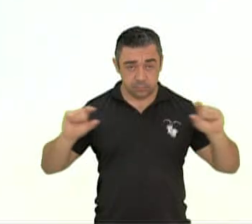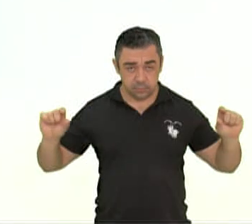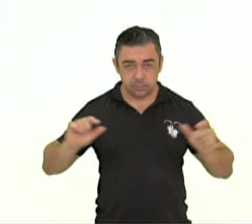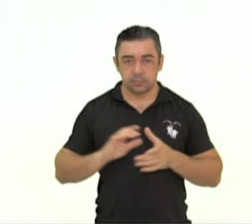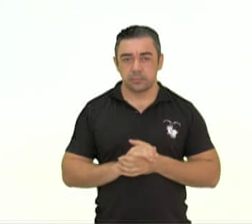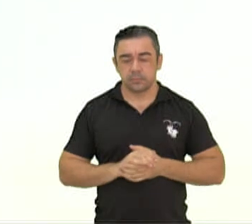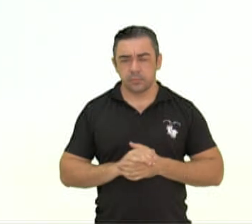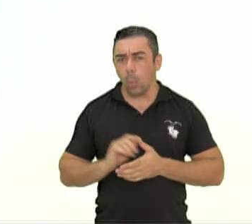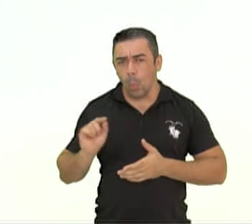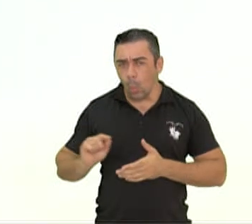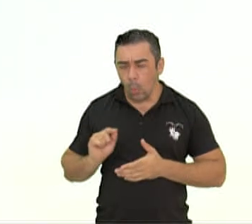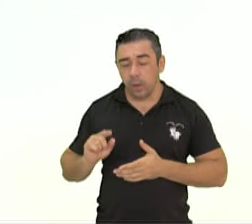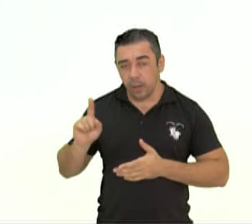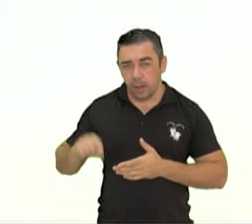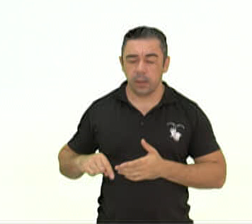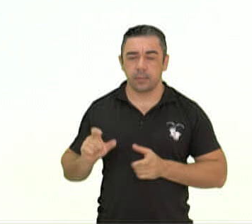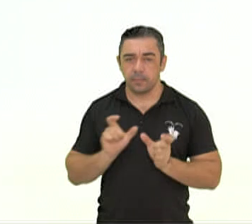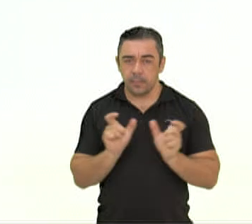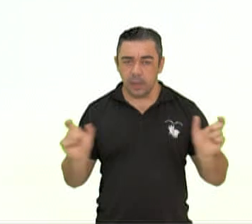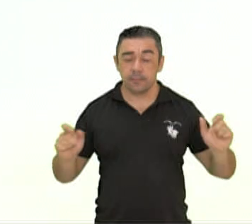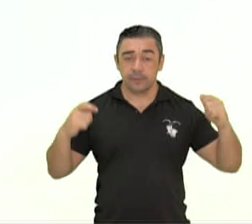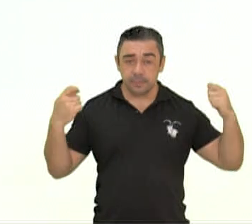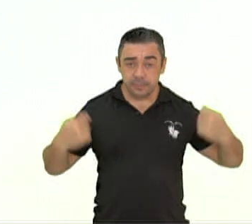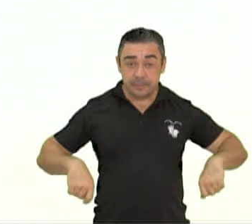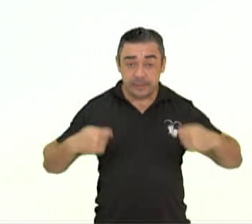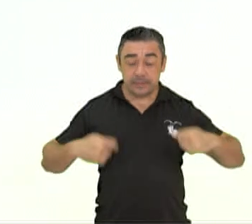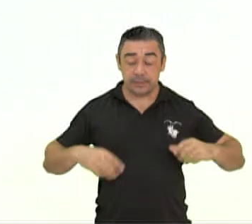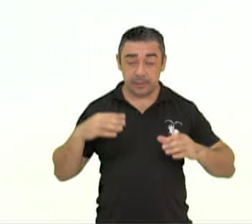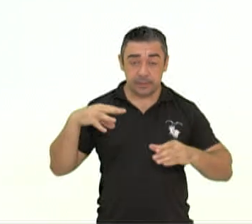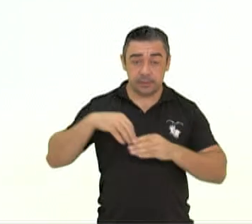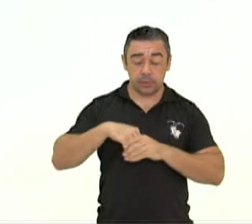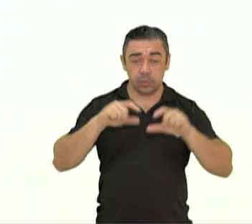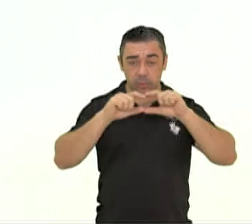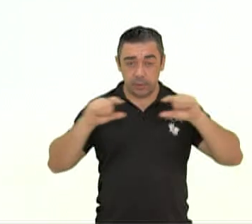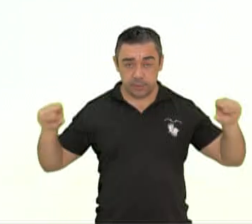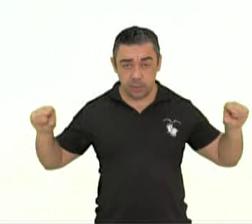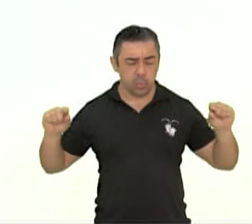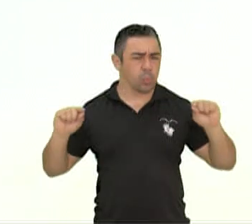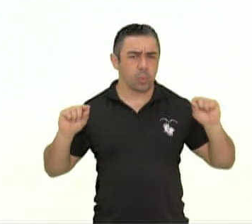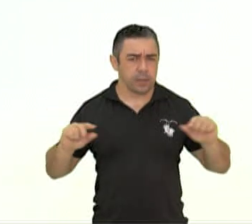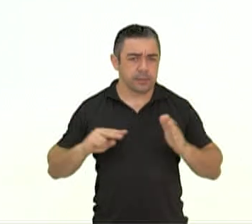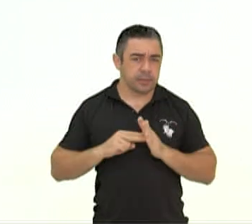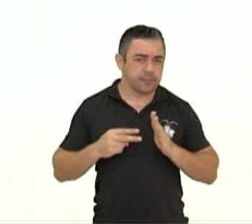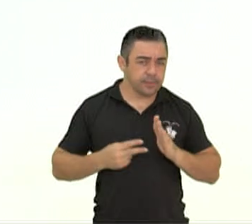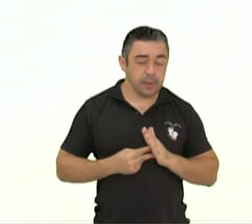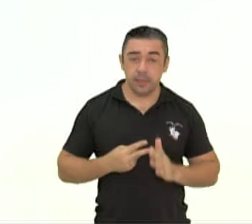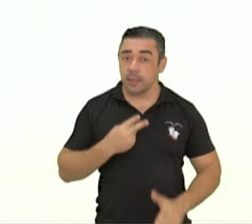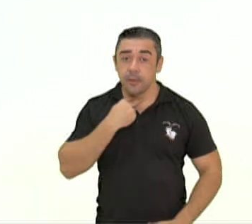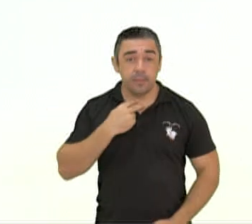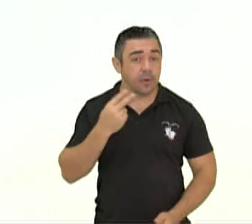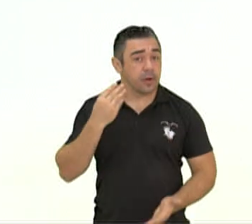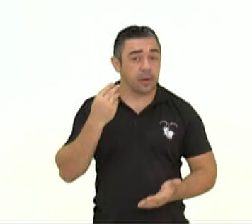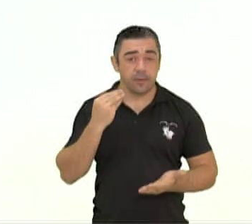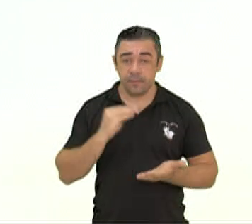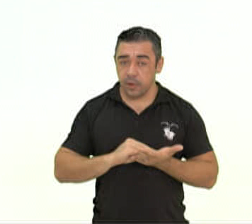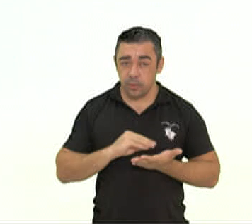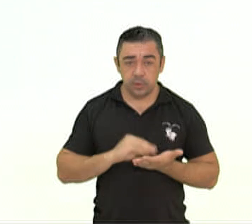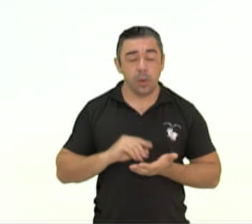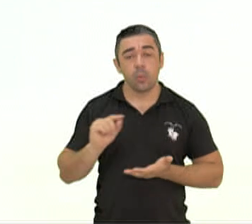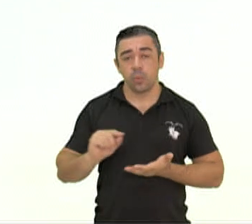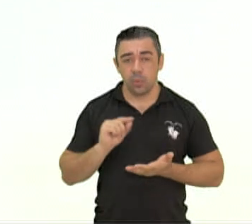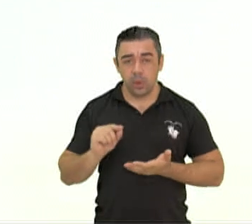Termos essenciais são aqueles indispensáveis, isto é, não podem faltar. São